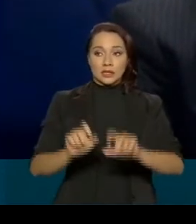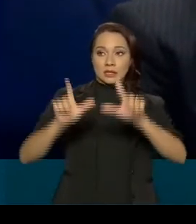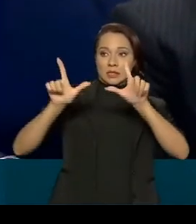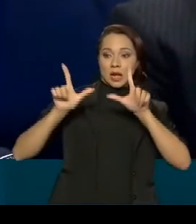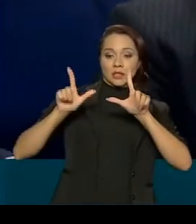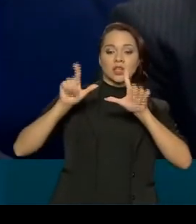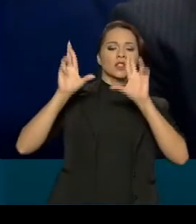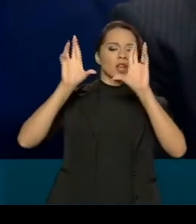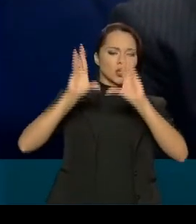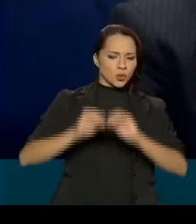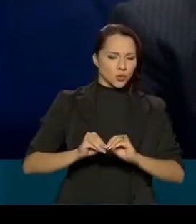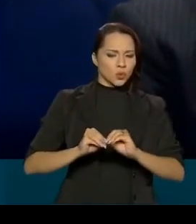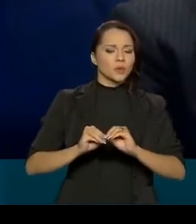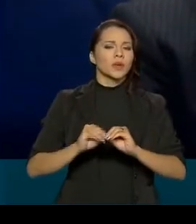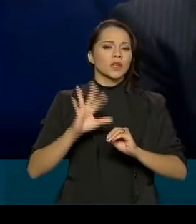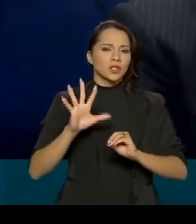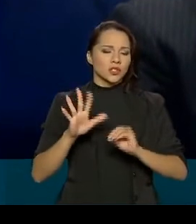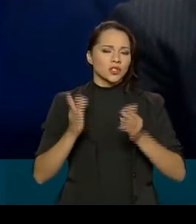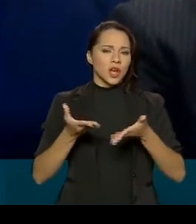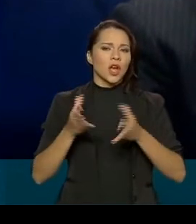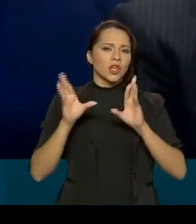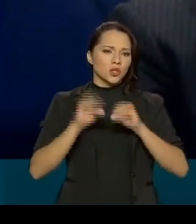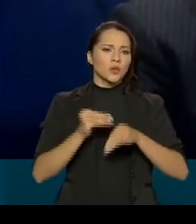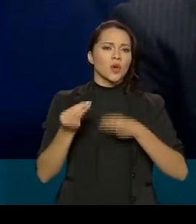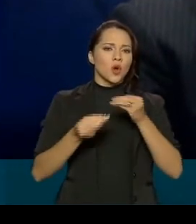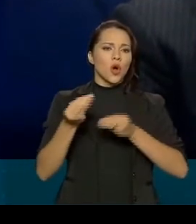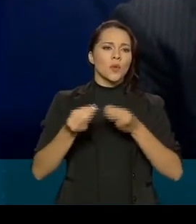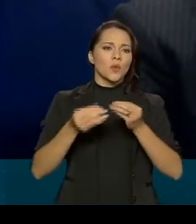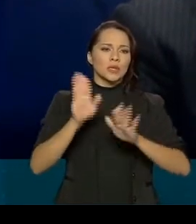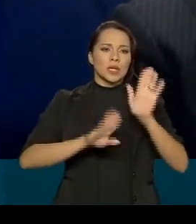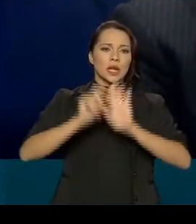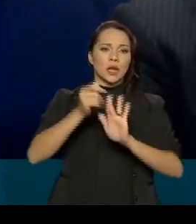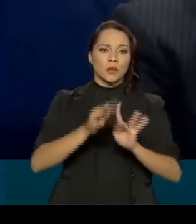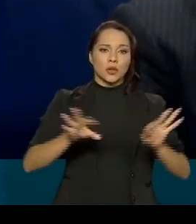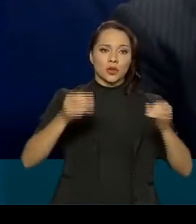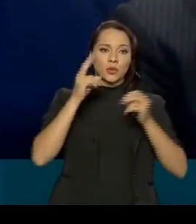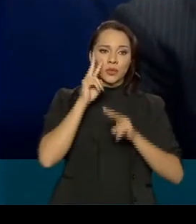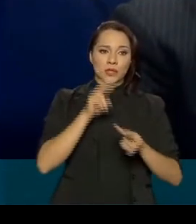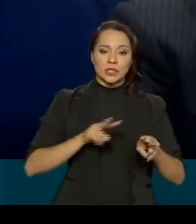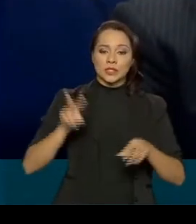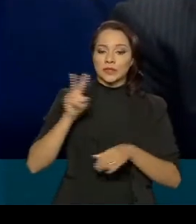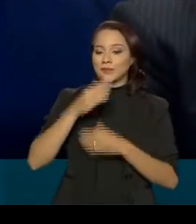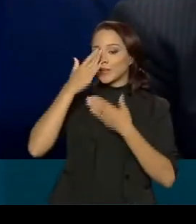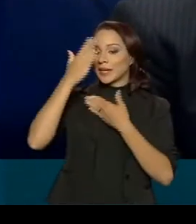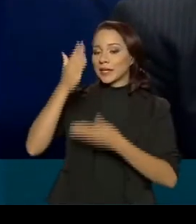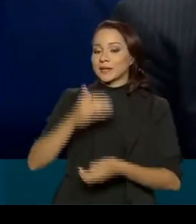aí que ele resume o impacto desse leilão para todos. Obrigado.